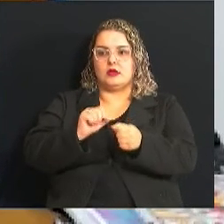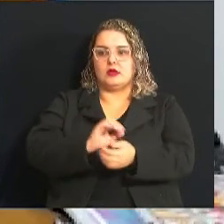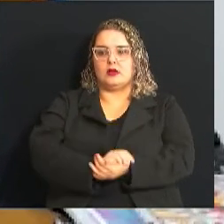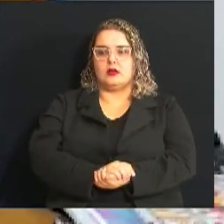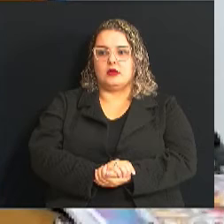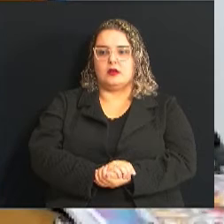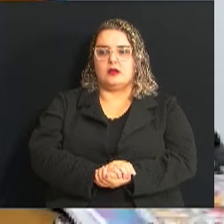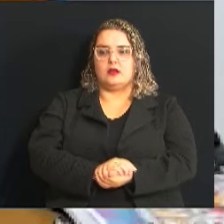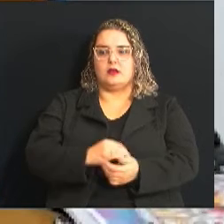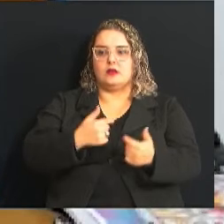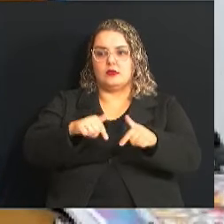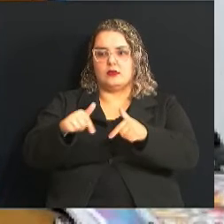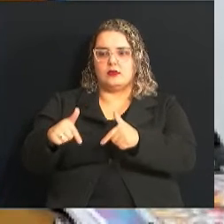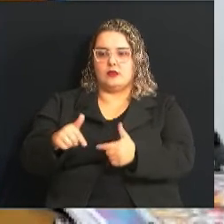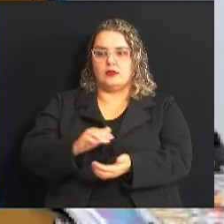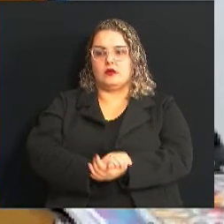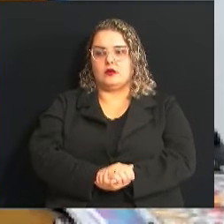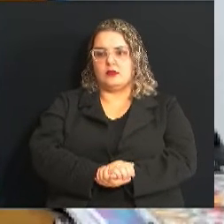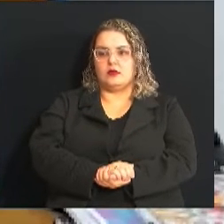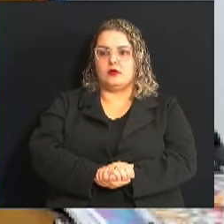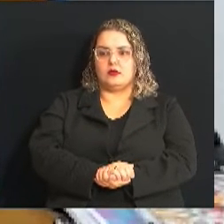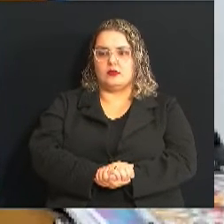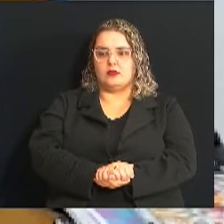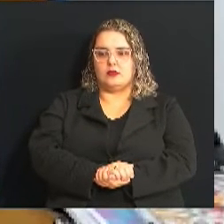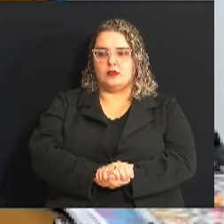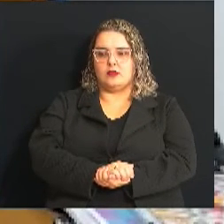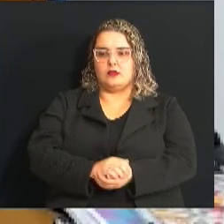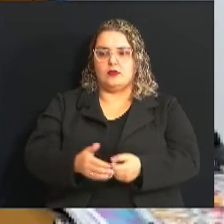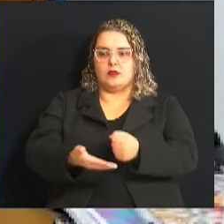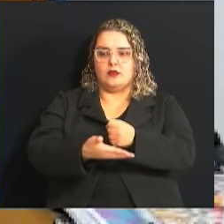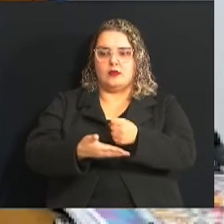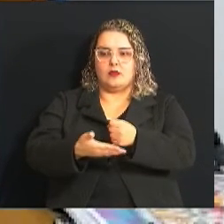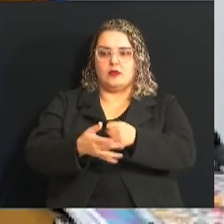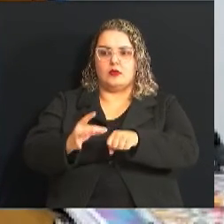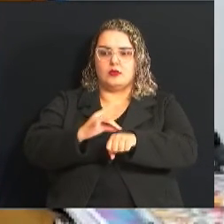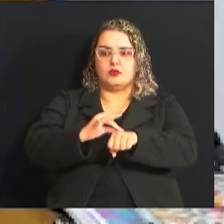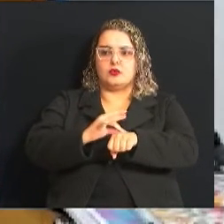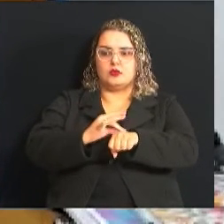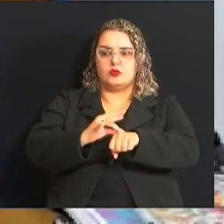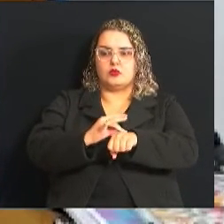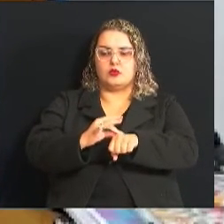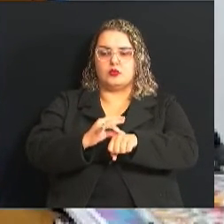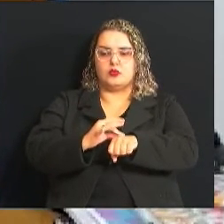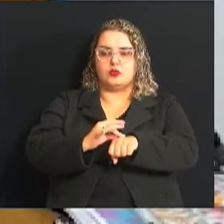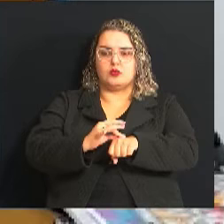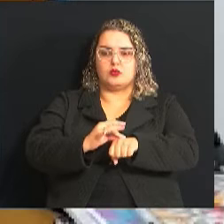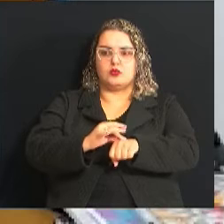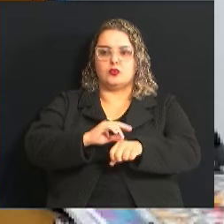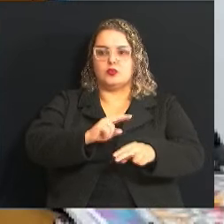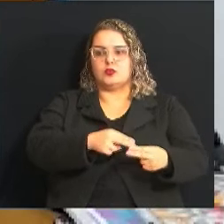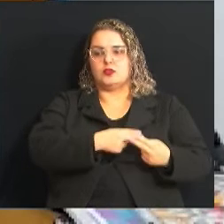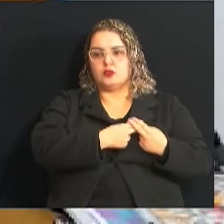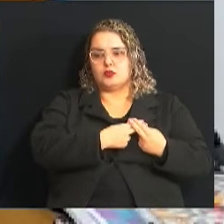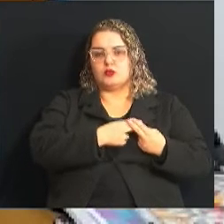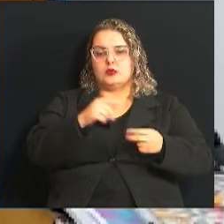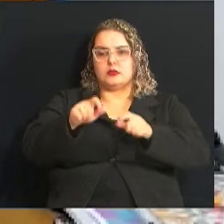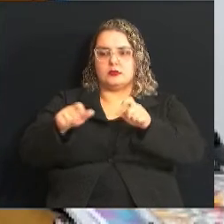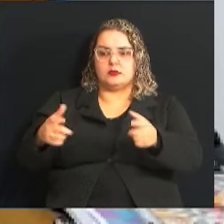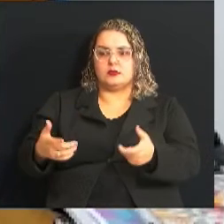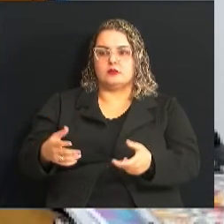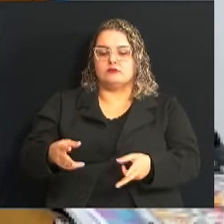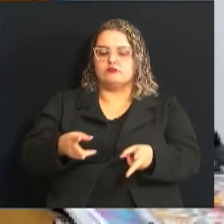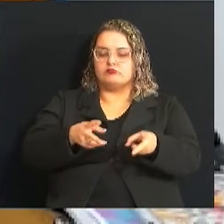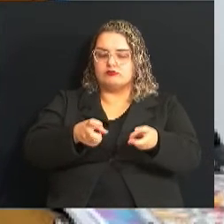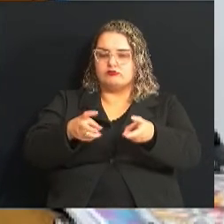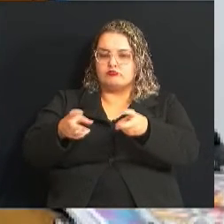trabalho, um artigo baseado no luto do homem, E eu identifiquei a dificuldade das pessoas